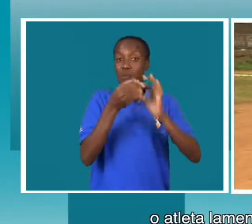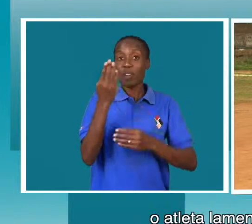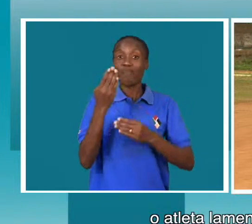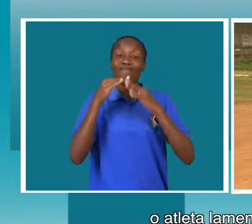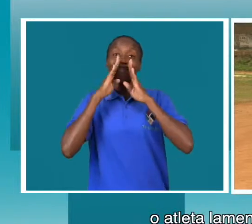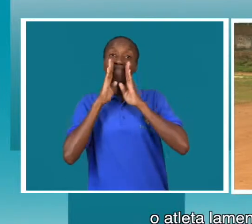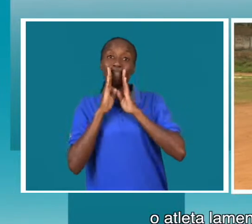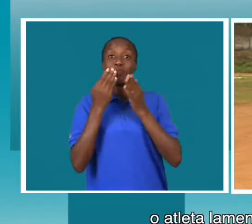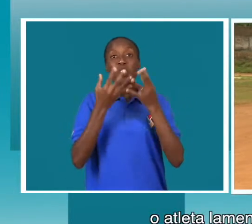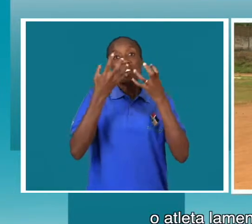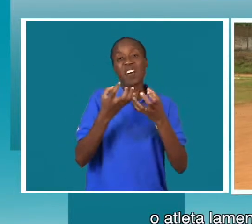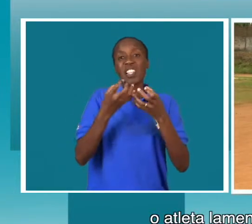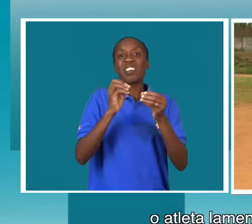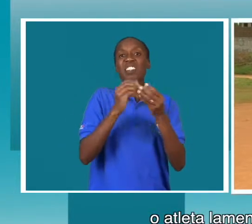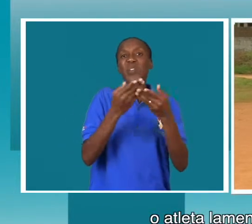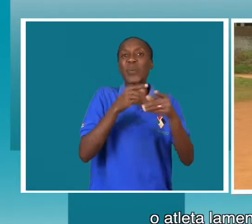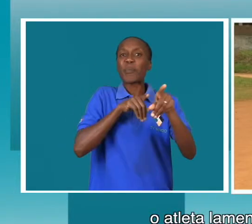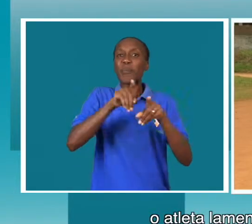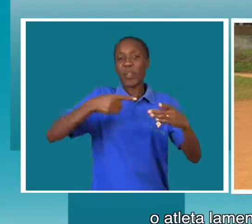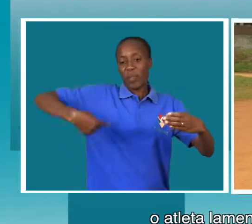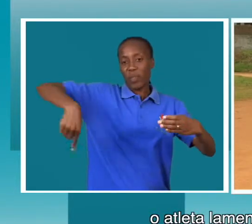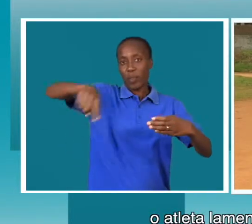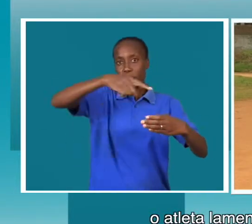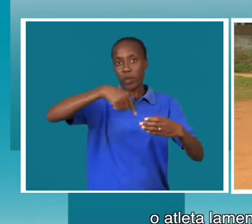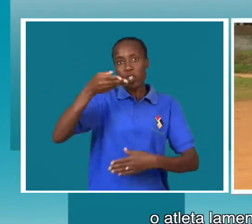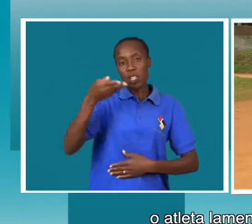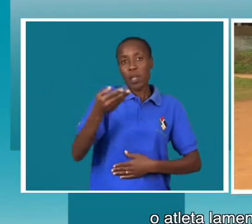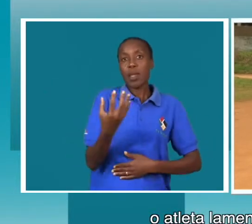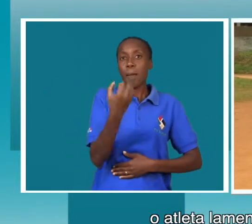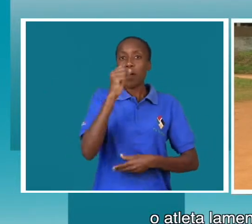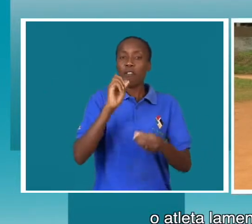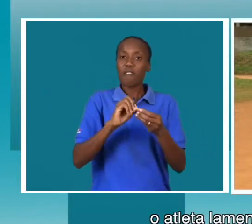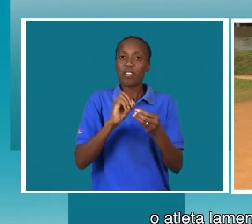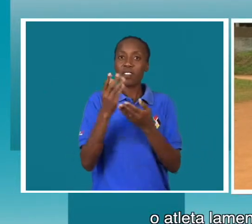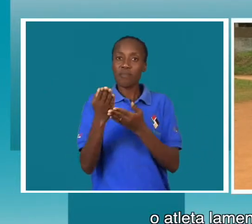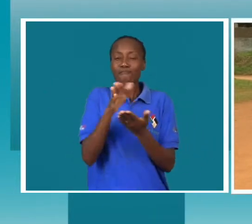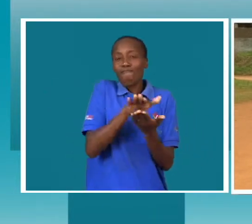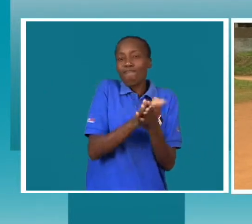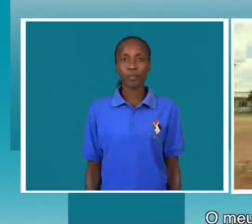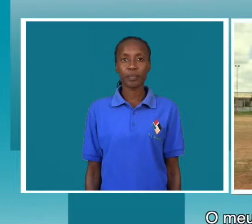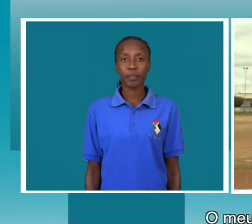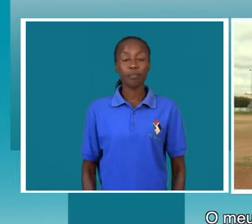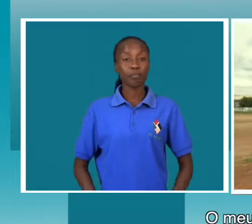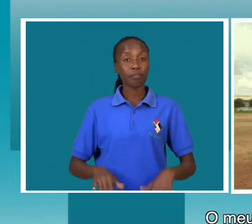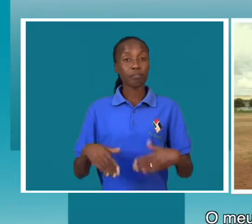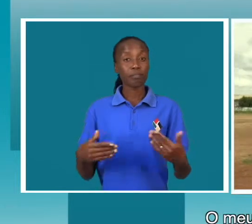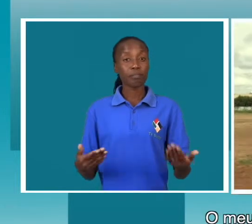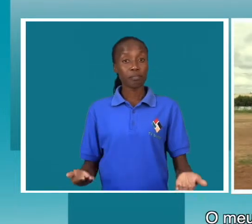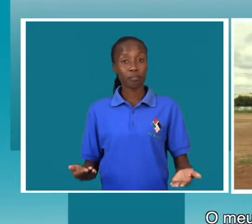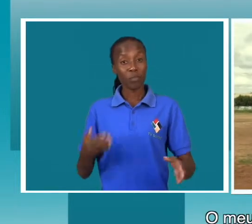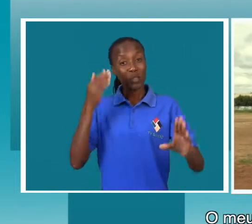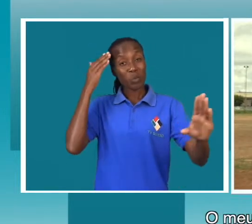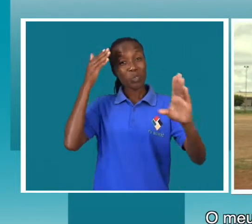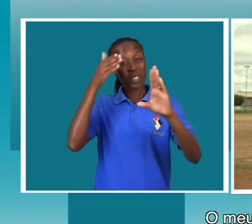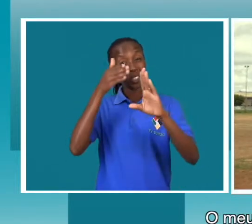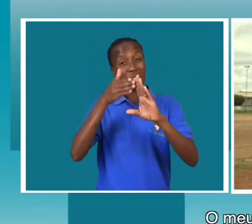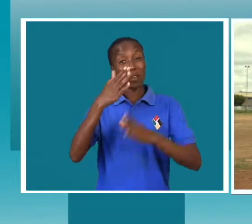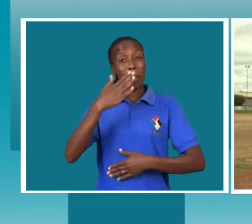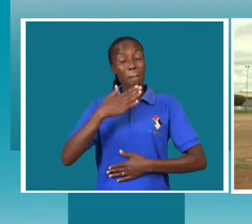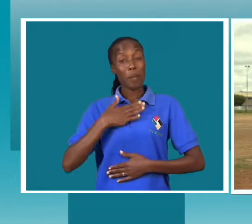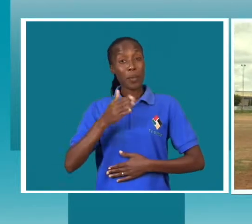falta de competições internas para consolidar a sua preparação. O meu objetivo é esse.